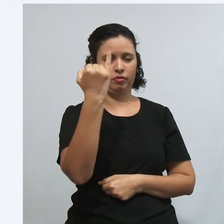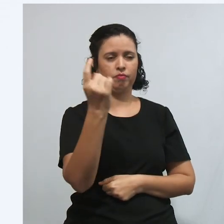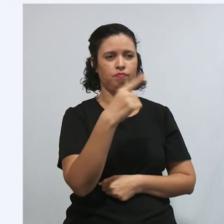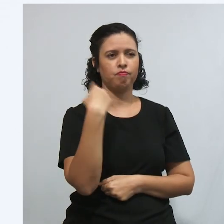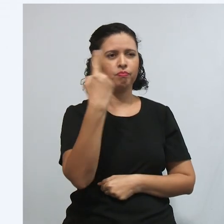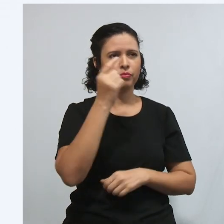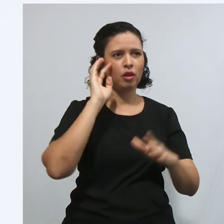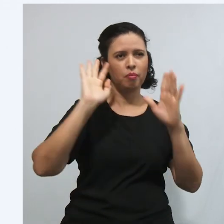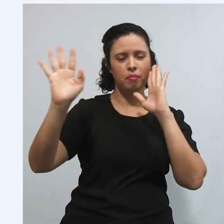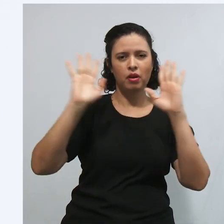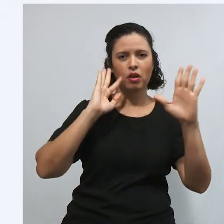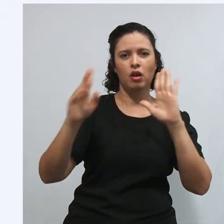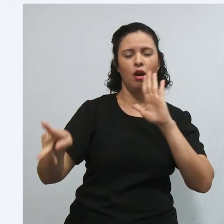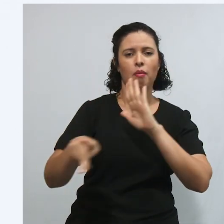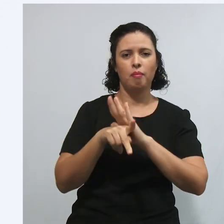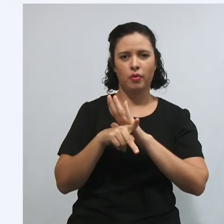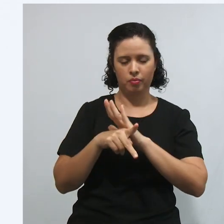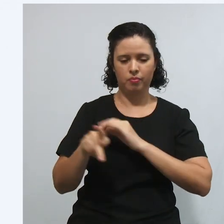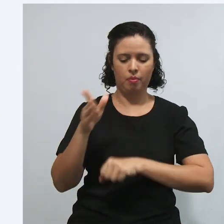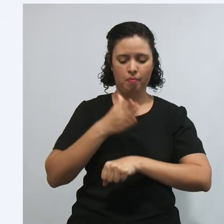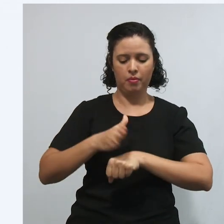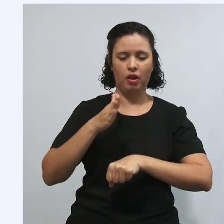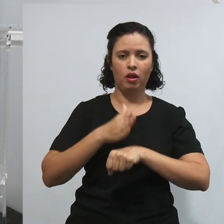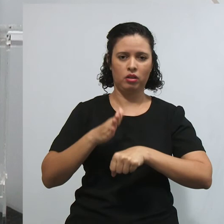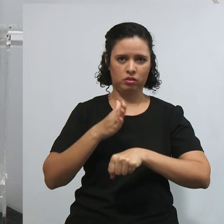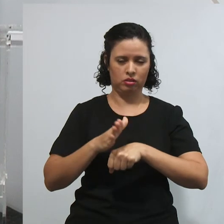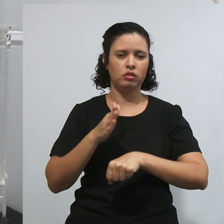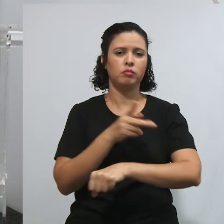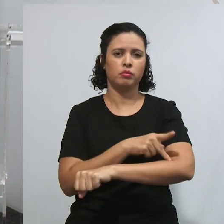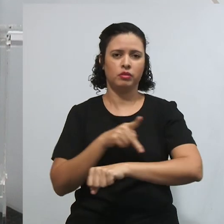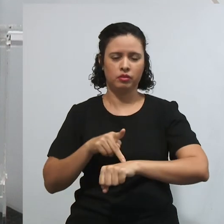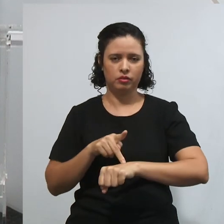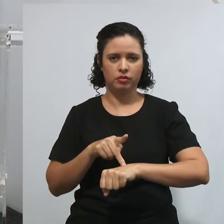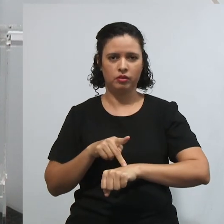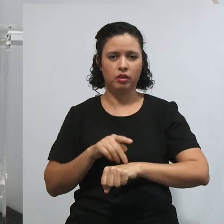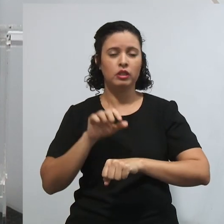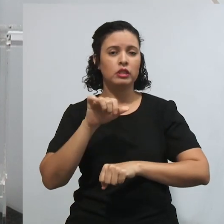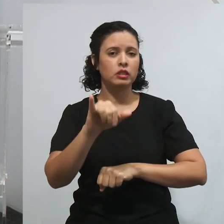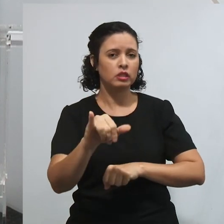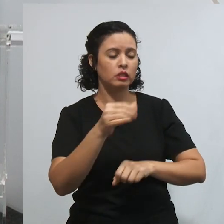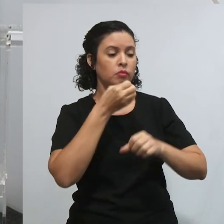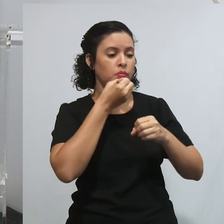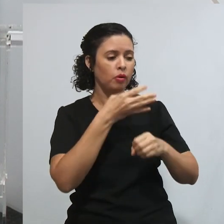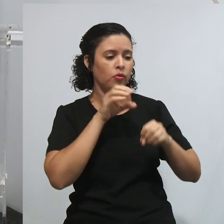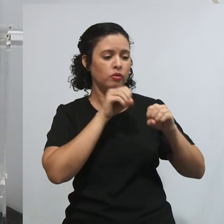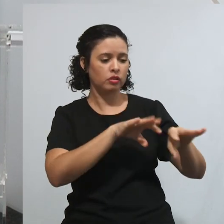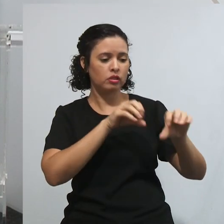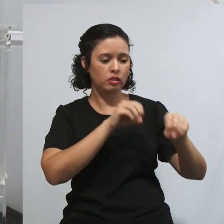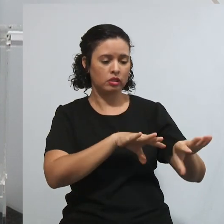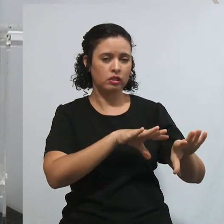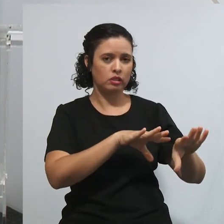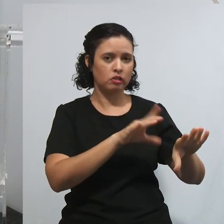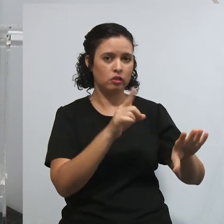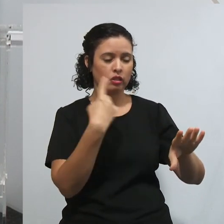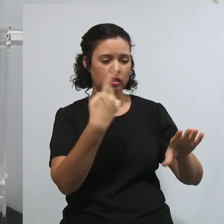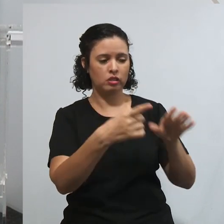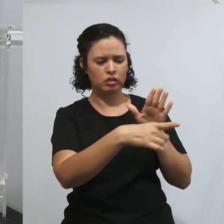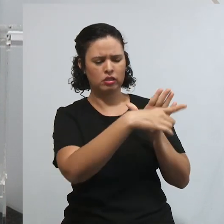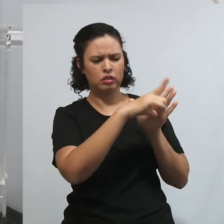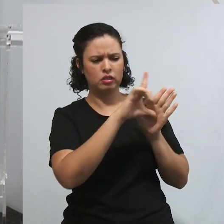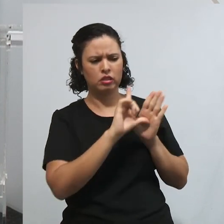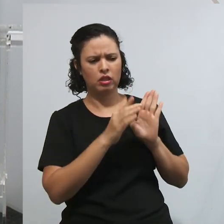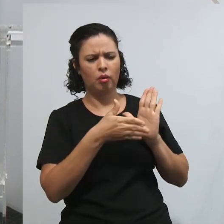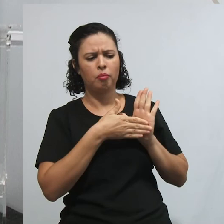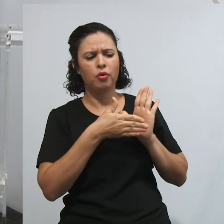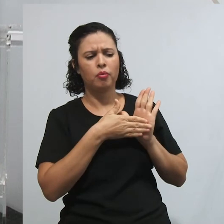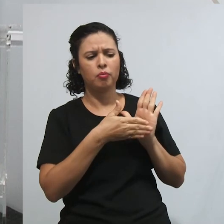gente refletir sobre a nossa prática pedagógica. Então, se o bom ensino é aquele que se adianta ao desenvolvimento, a gente tem que pensar, né, em